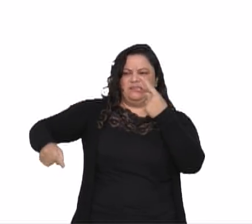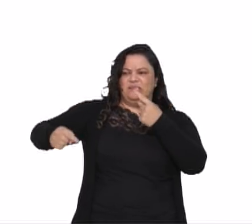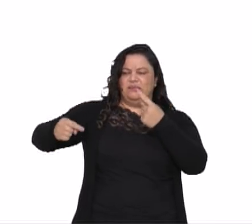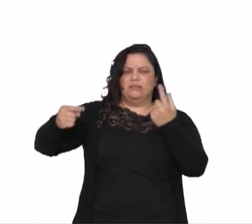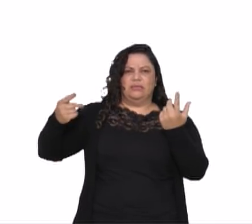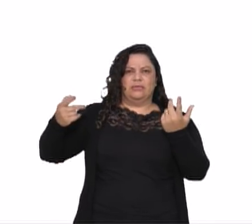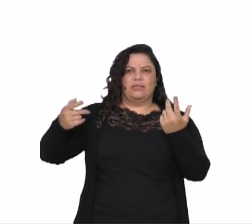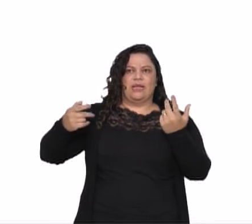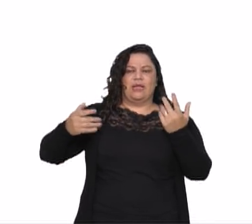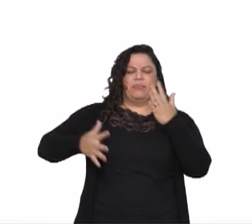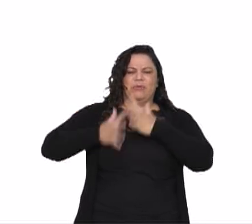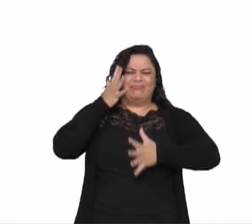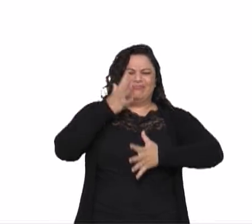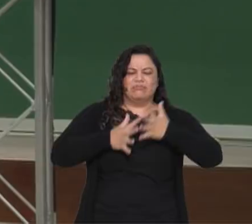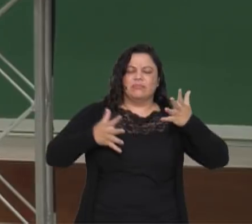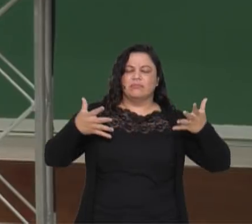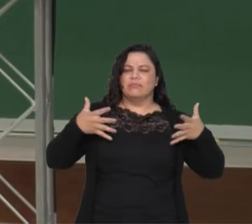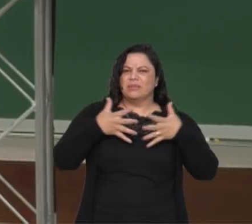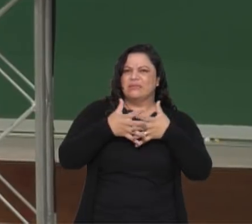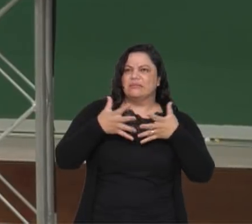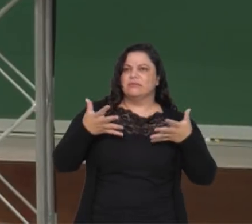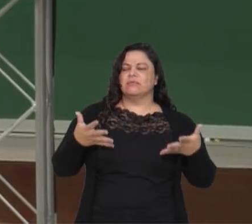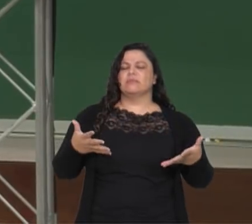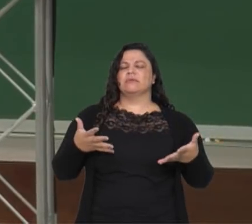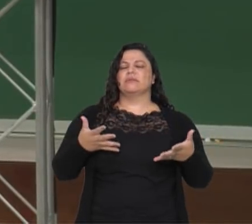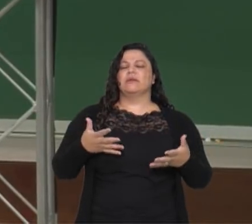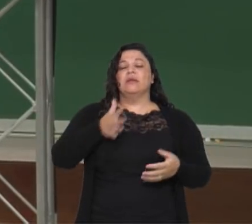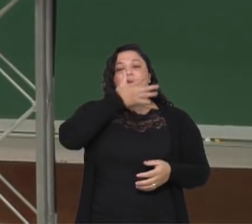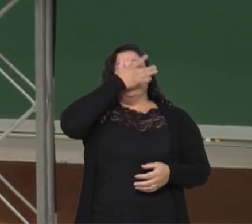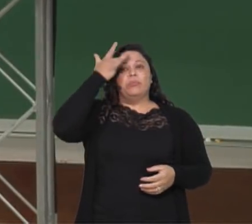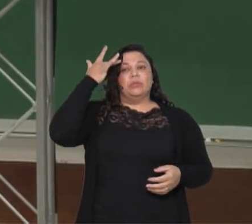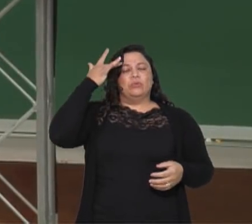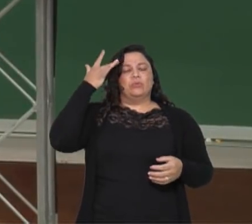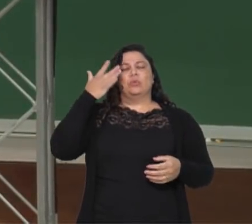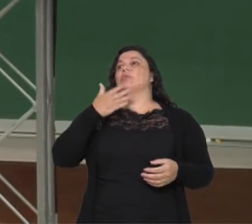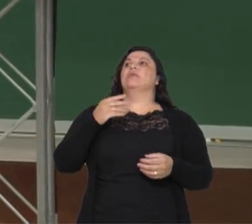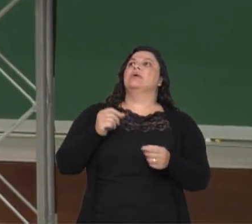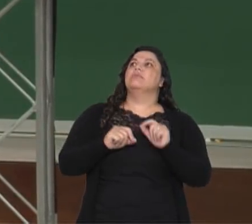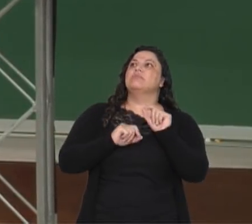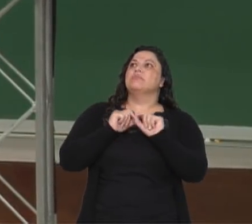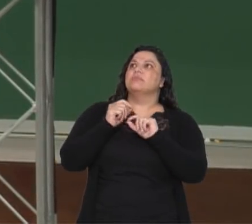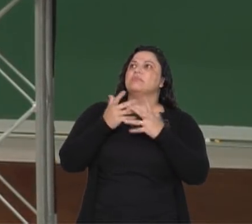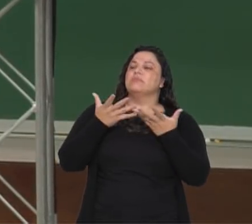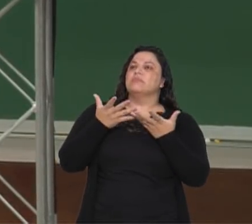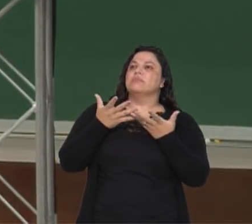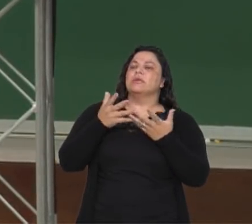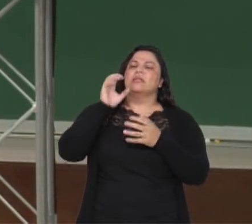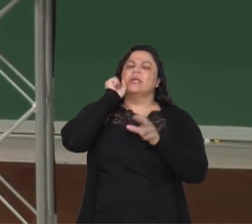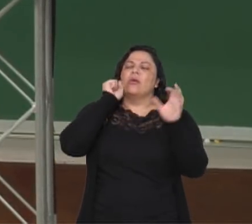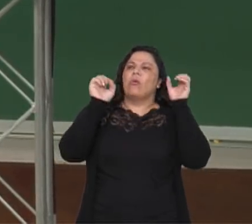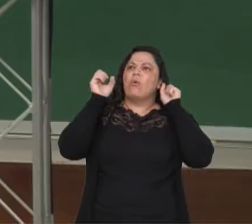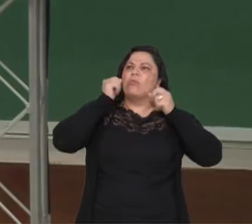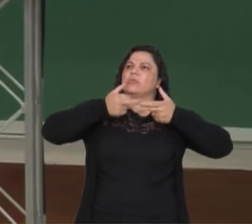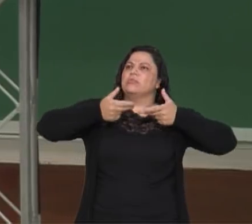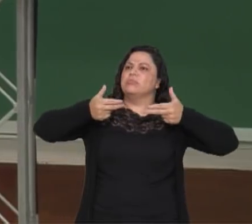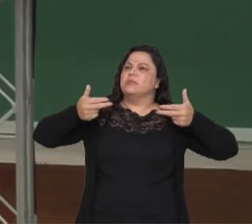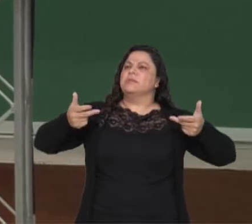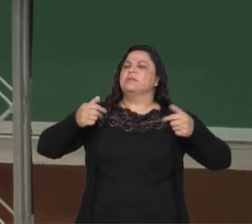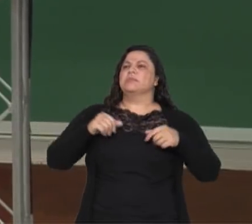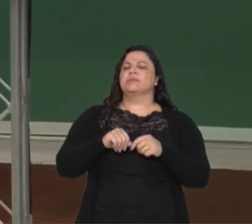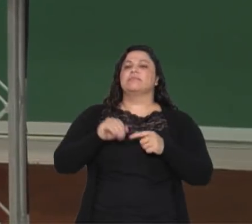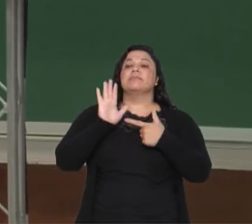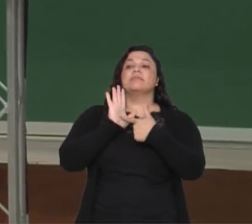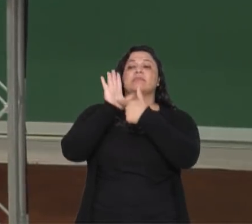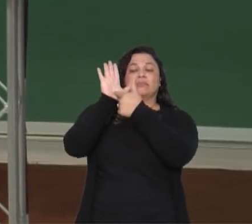quando a pessoa gosta de detalhar bastante os sons que ela está ouvindo, vamos dizer que ela vá numa